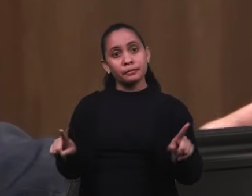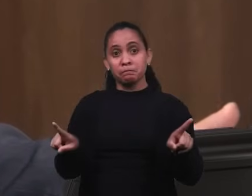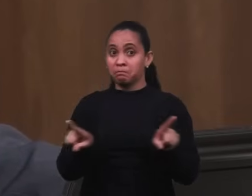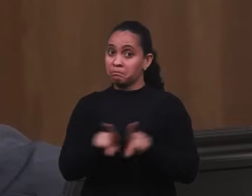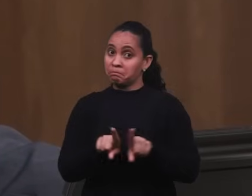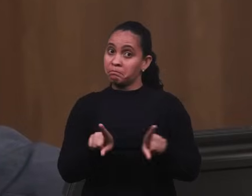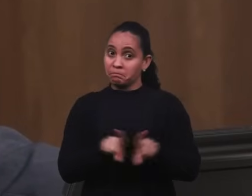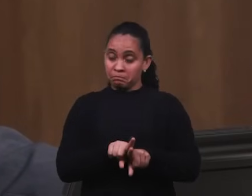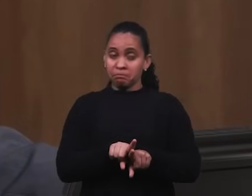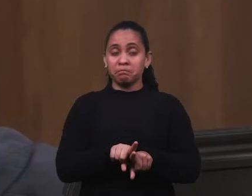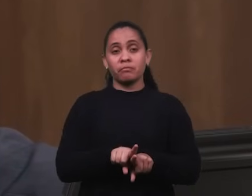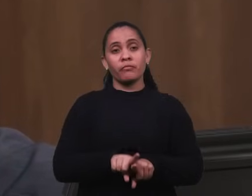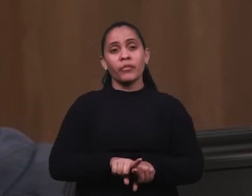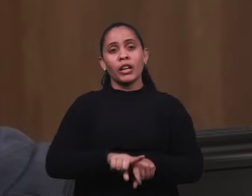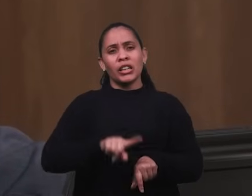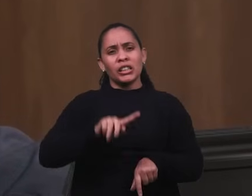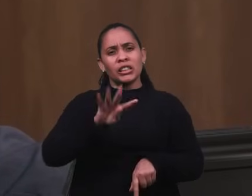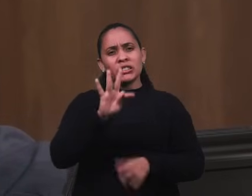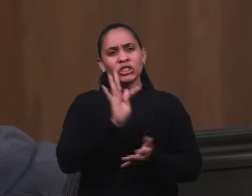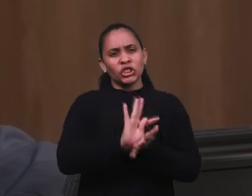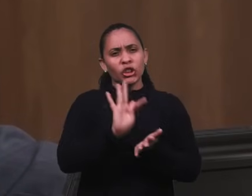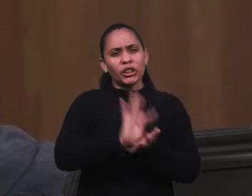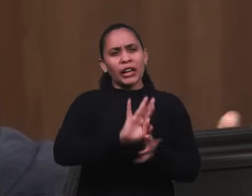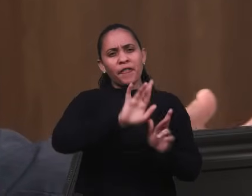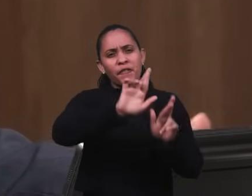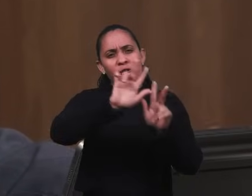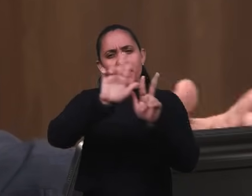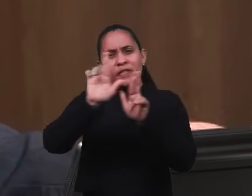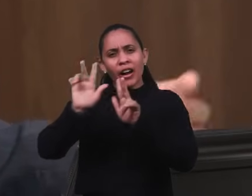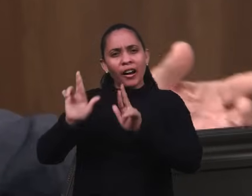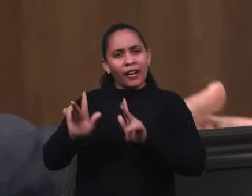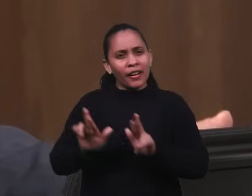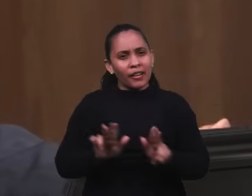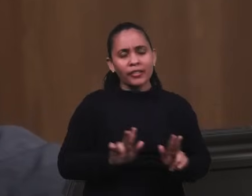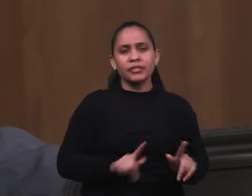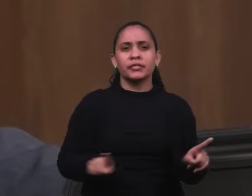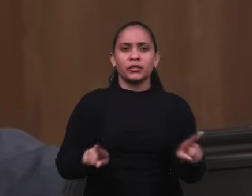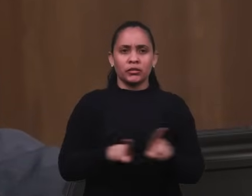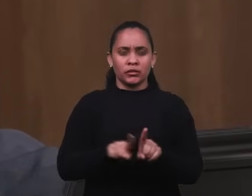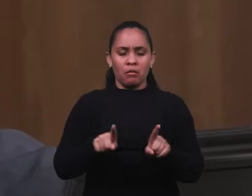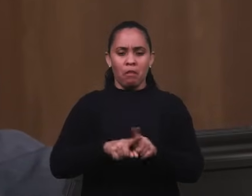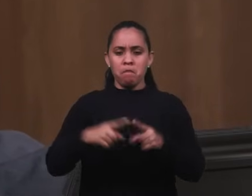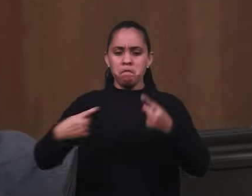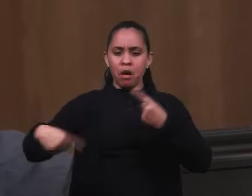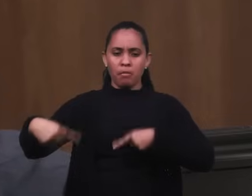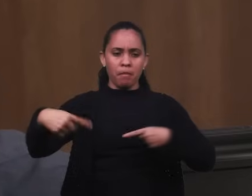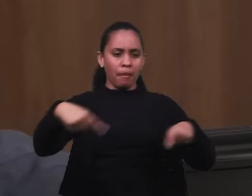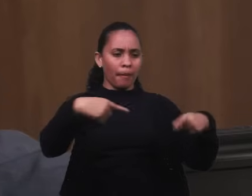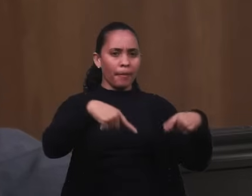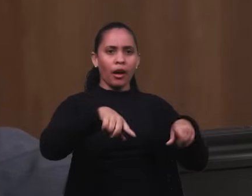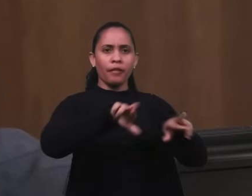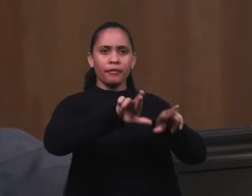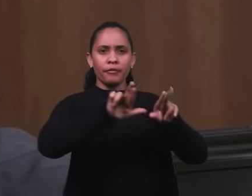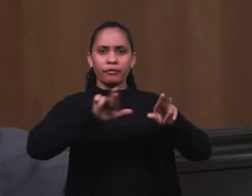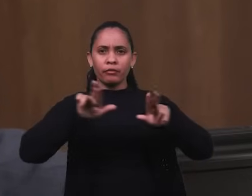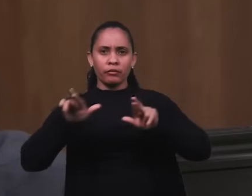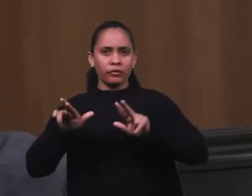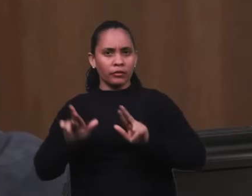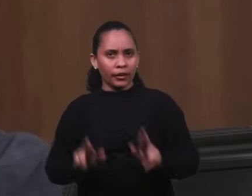teoria calvinista, que houveram ali muitos debates com relação a isso, né?